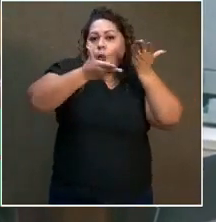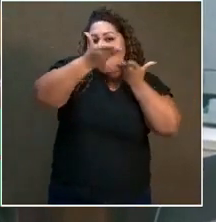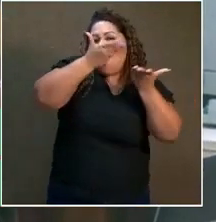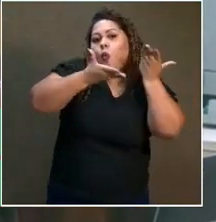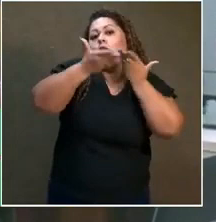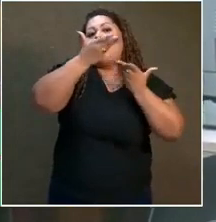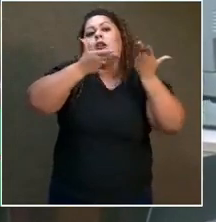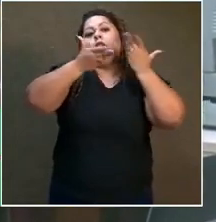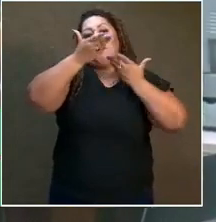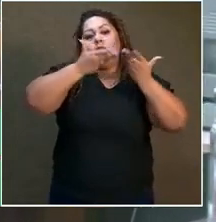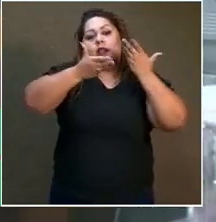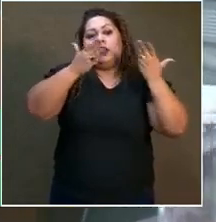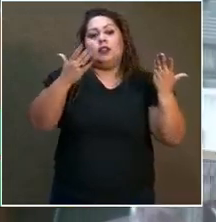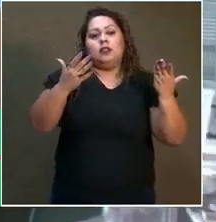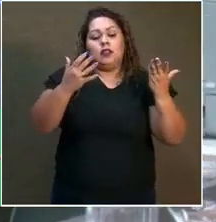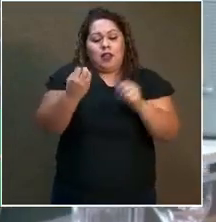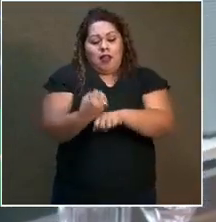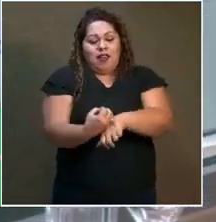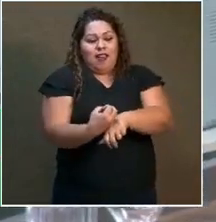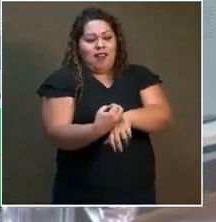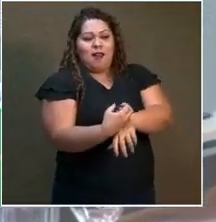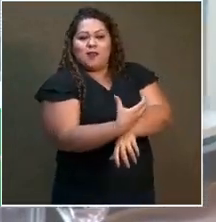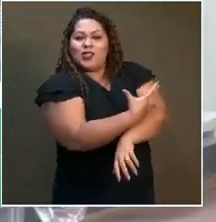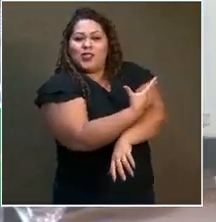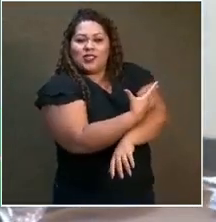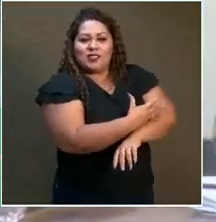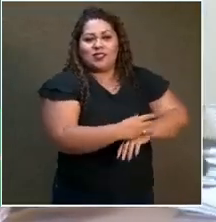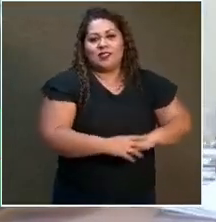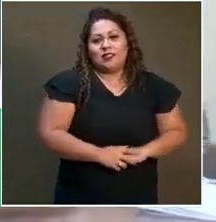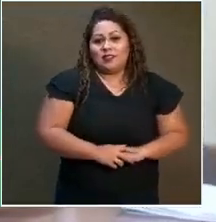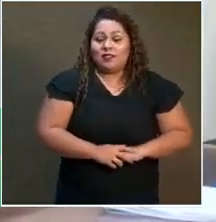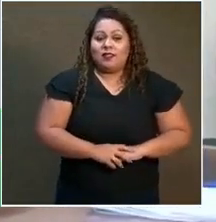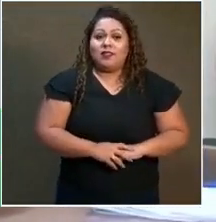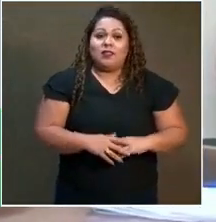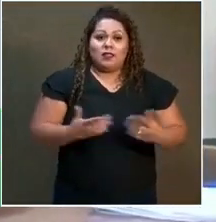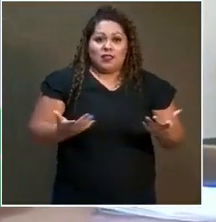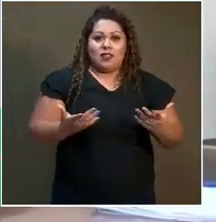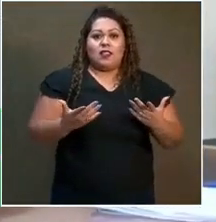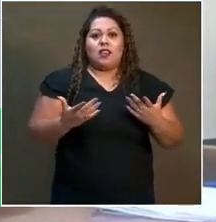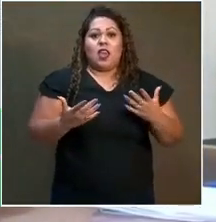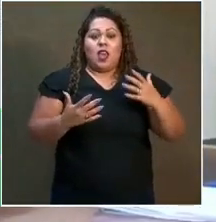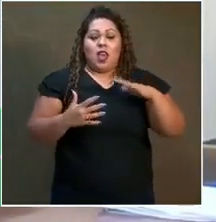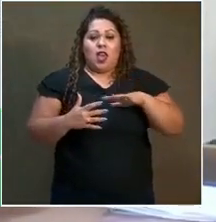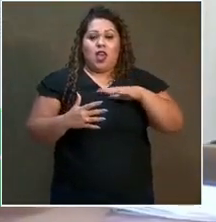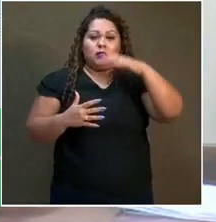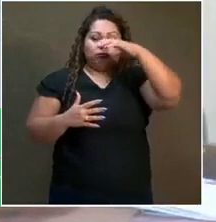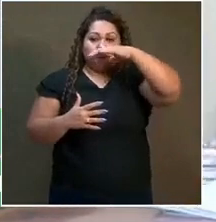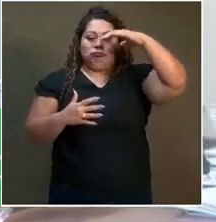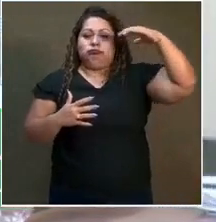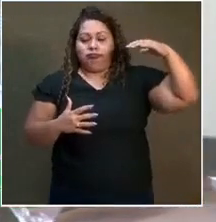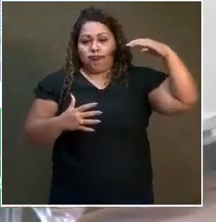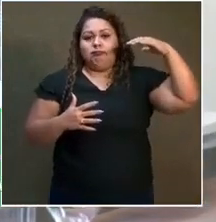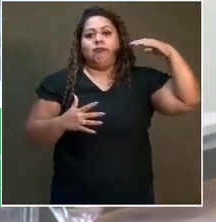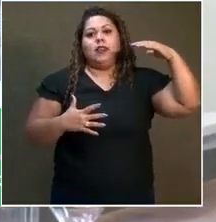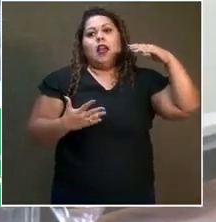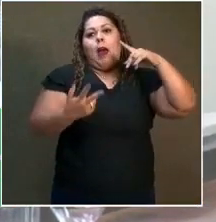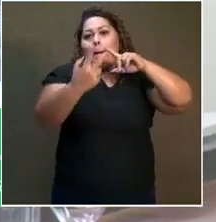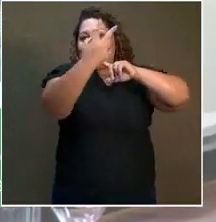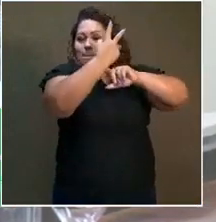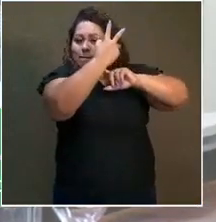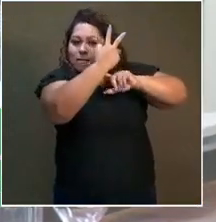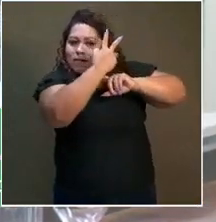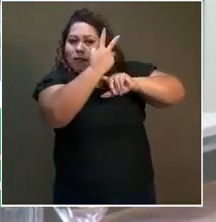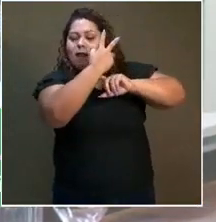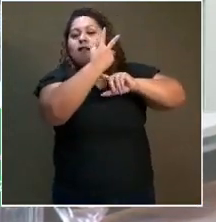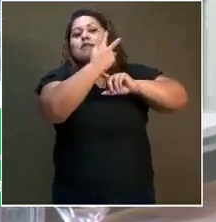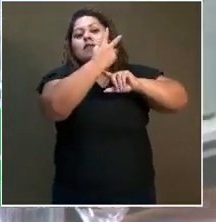quê? Cuida das nossas emoções. E esse sistema límbico, ele protege, ele